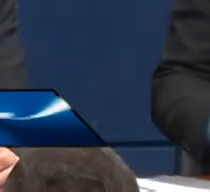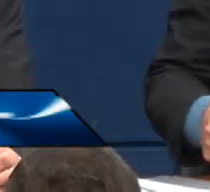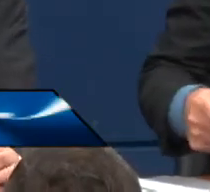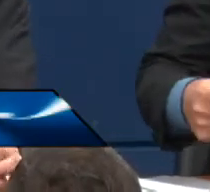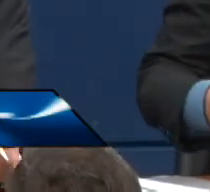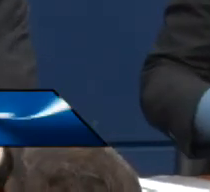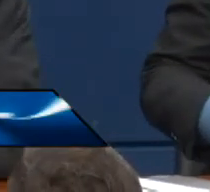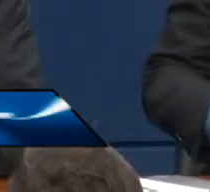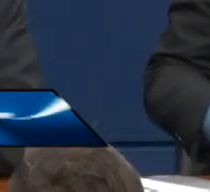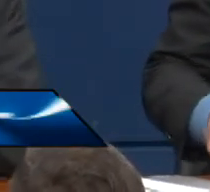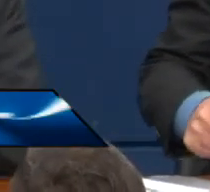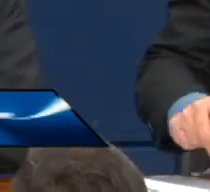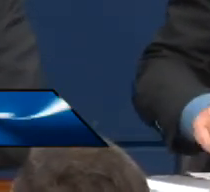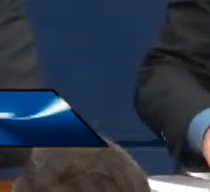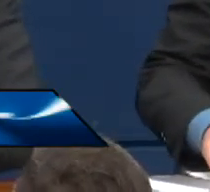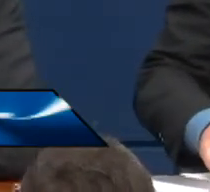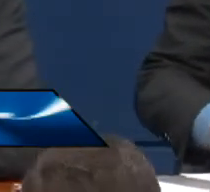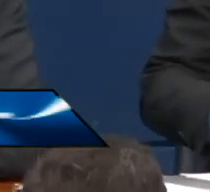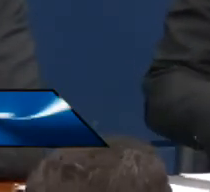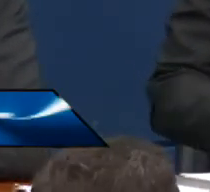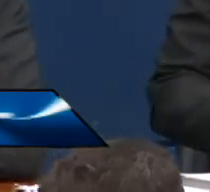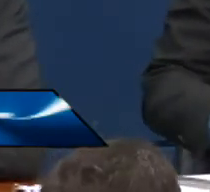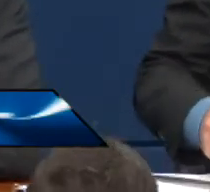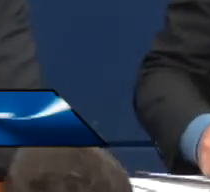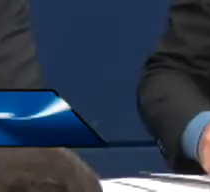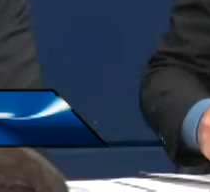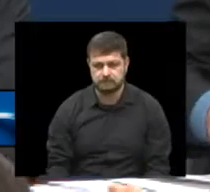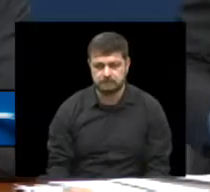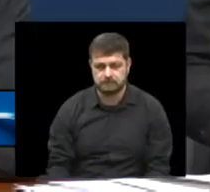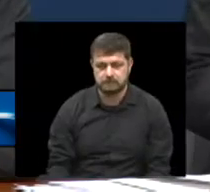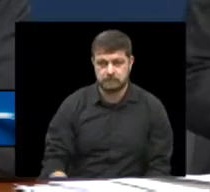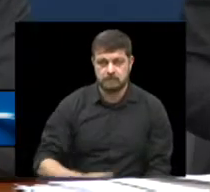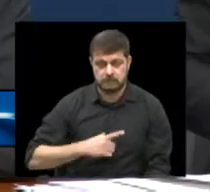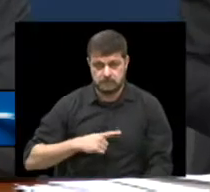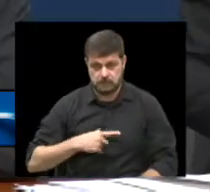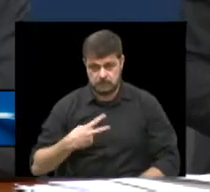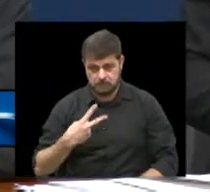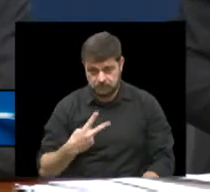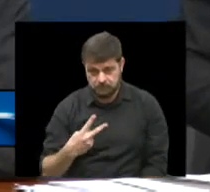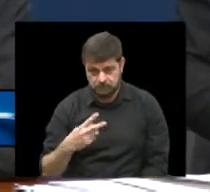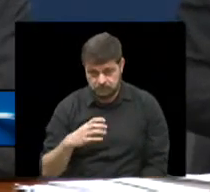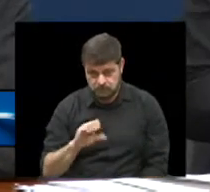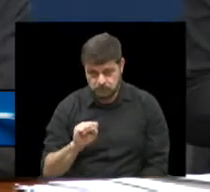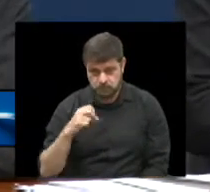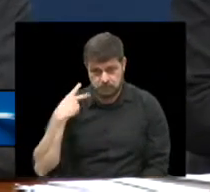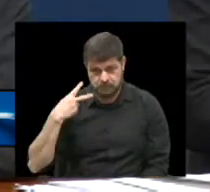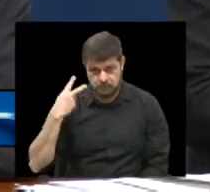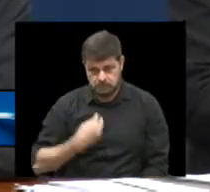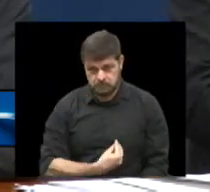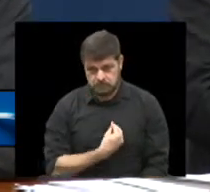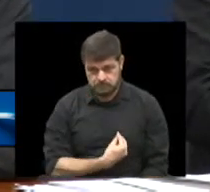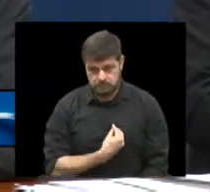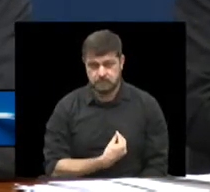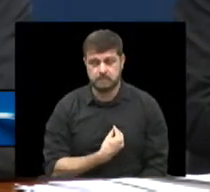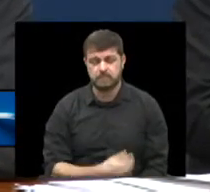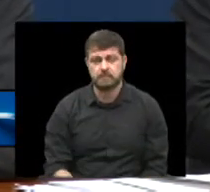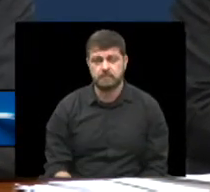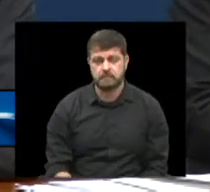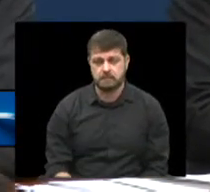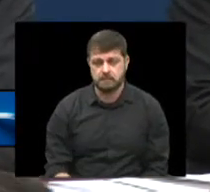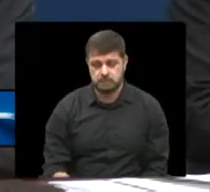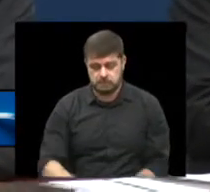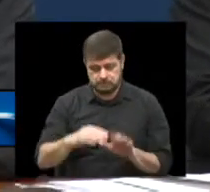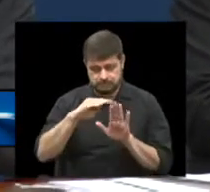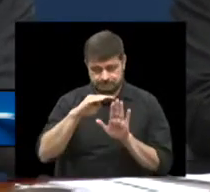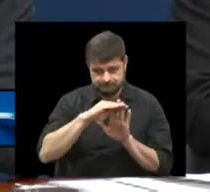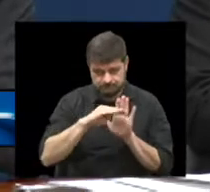Com 28 vereadores presentes, a quórum, está reaberta a 36ª reunião ordinária. Segunda parte, ordem